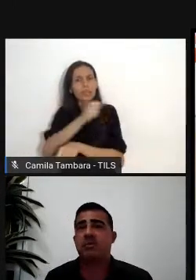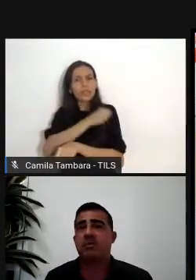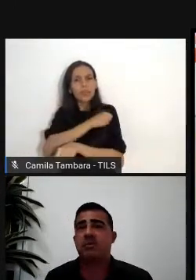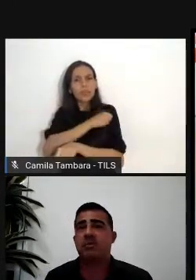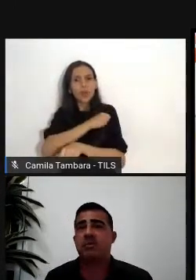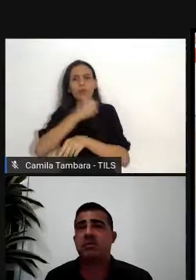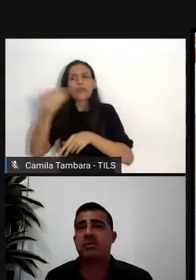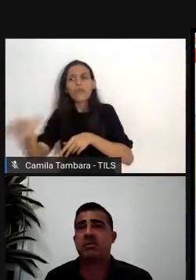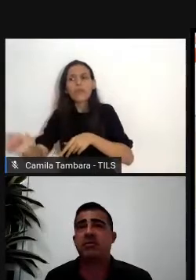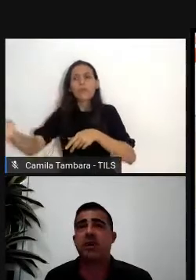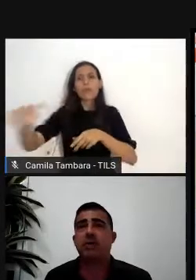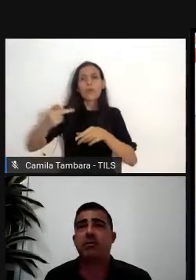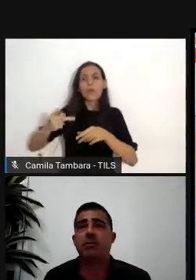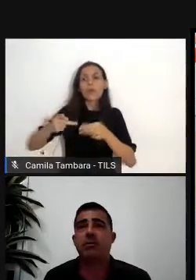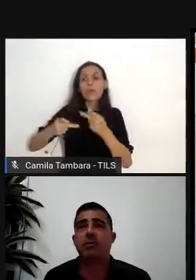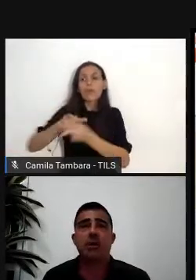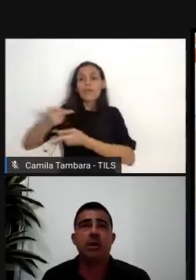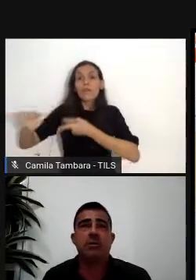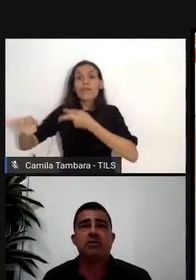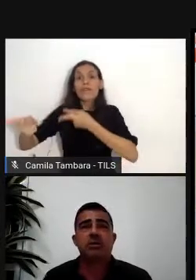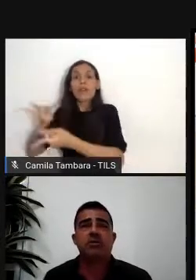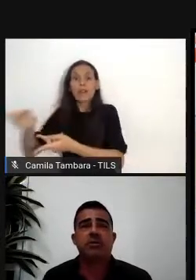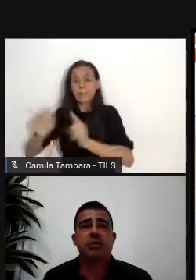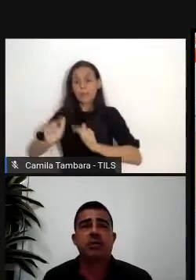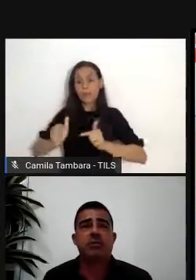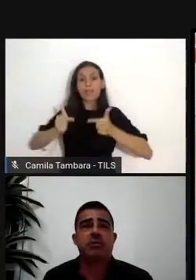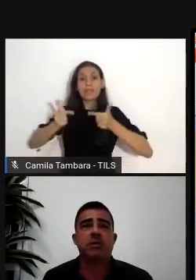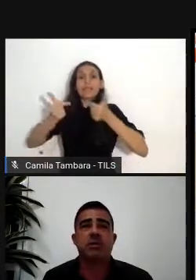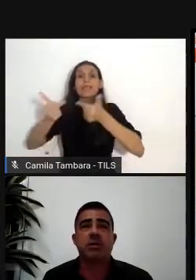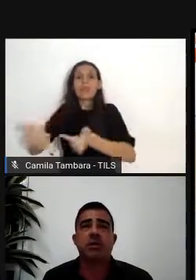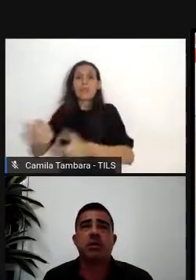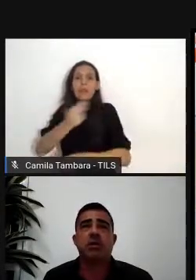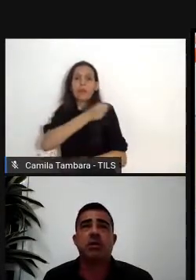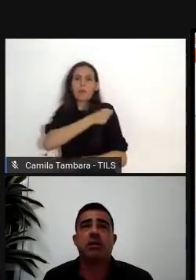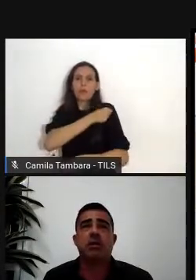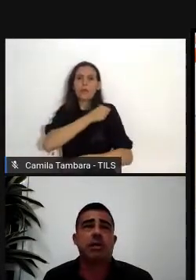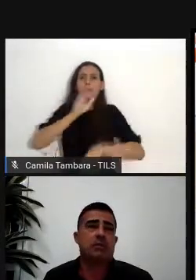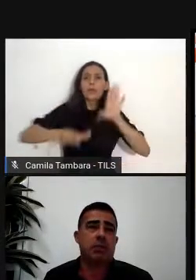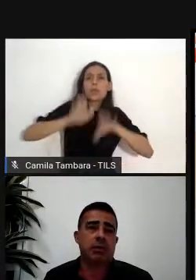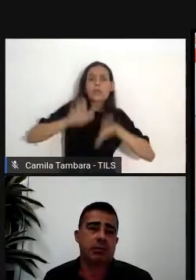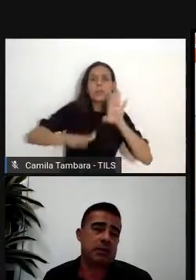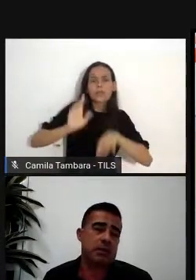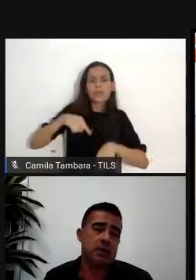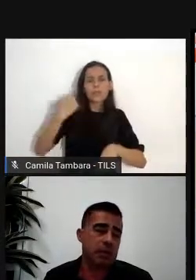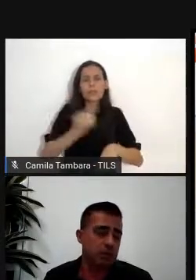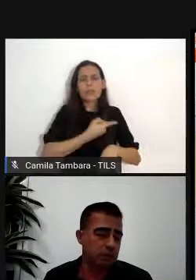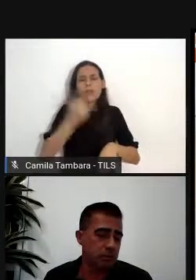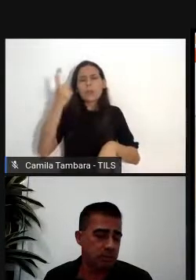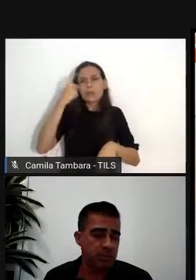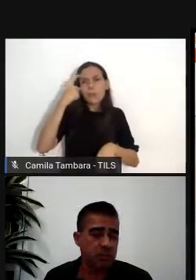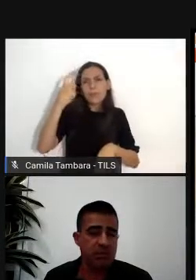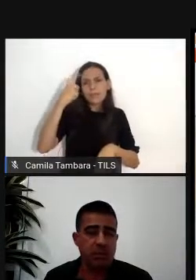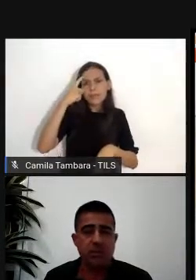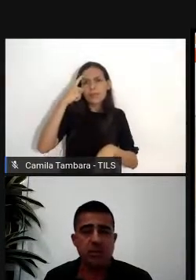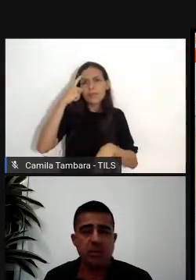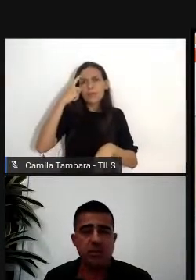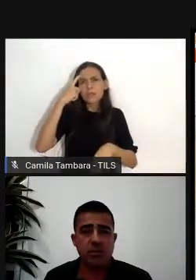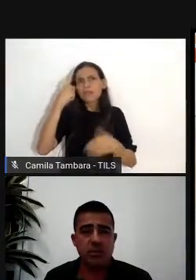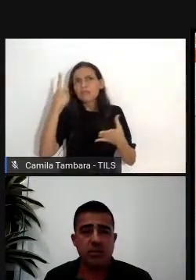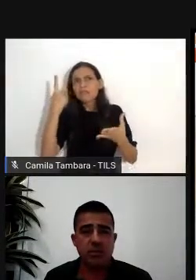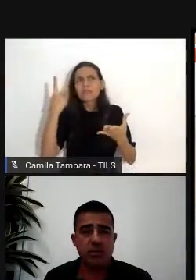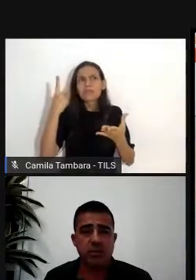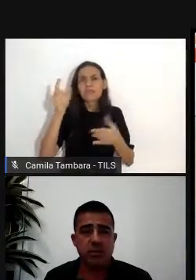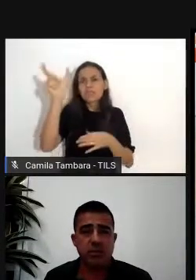próprio aluno, é você desafiar o aluno. Muitas vezes nós achamos que na escola, determinado aluno não tem